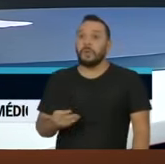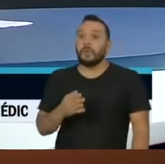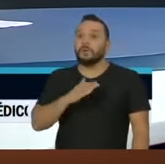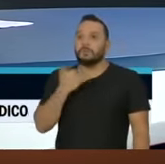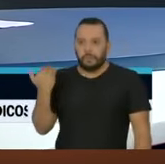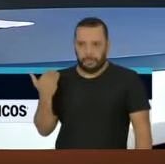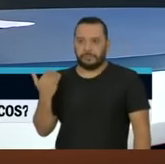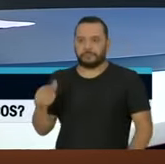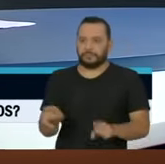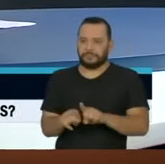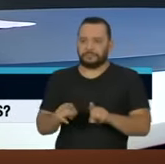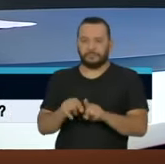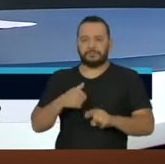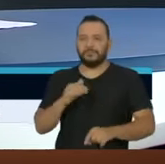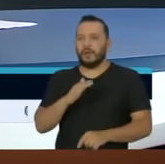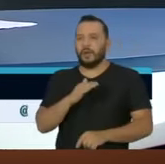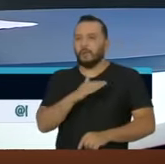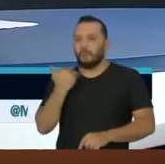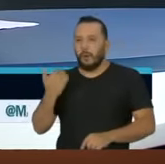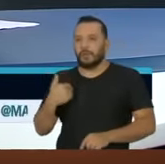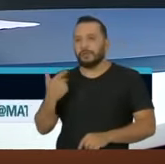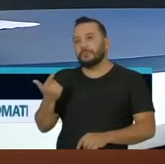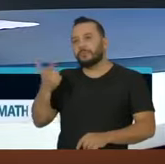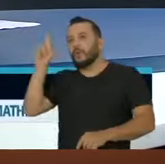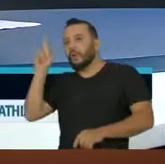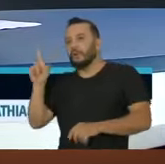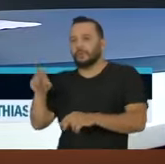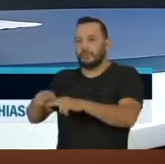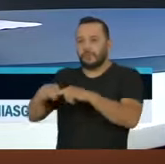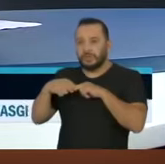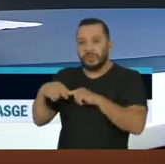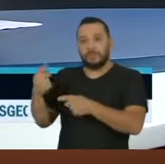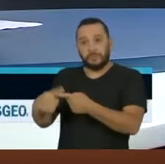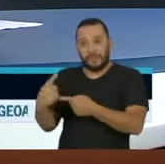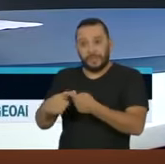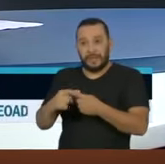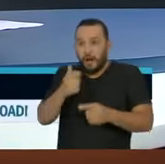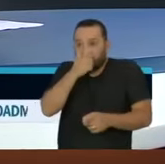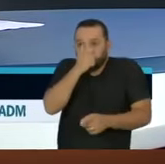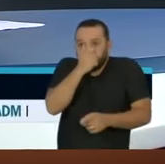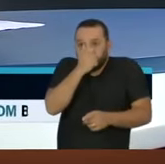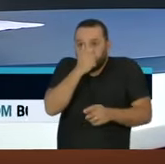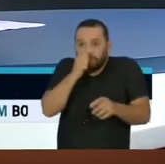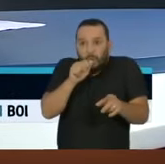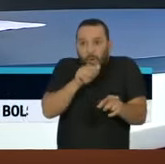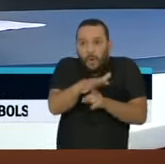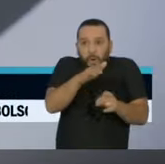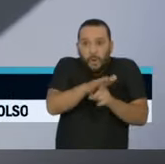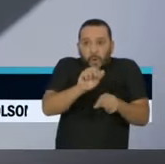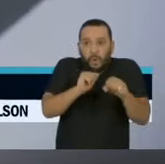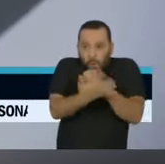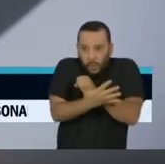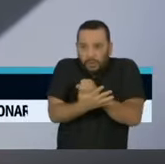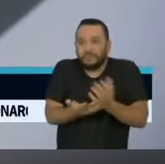sem contar as mortes por outras causas não atendidas por falta de espaço devido o coronavírus certo